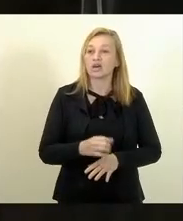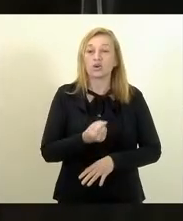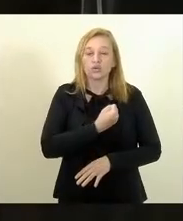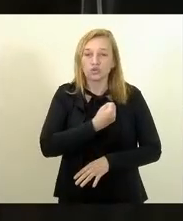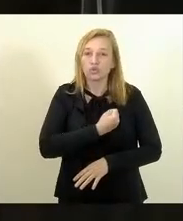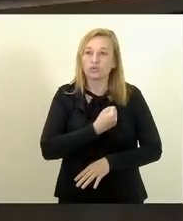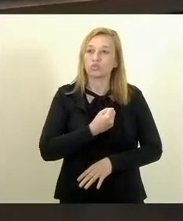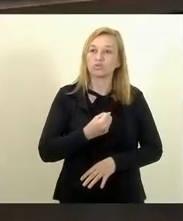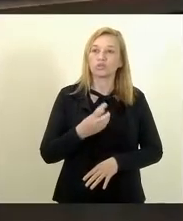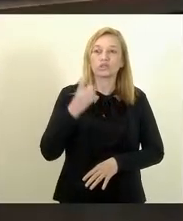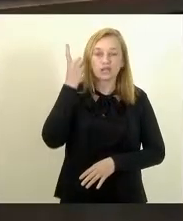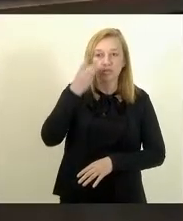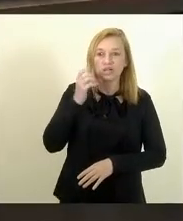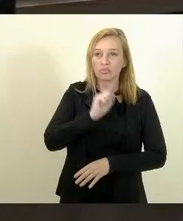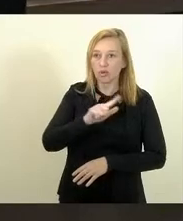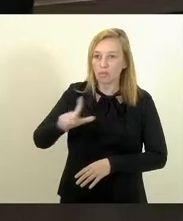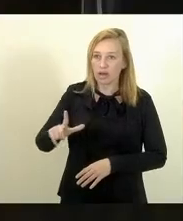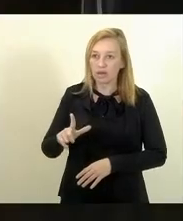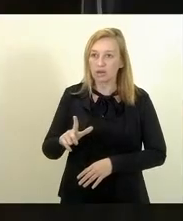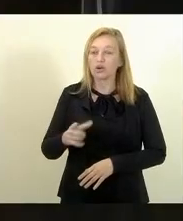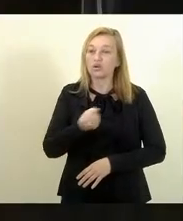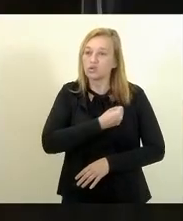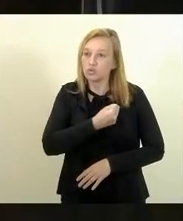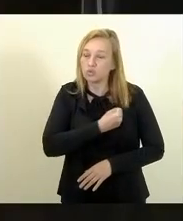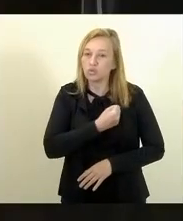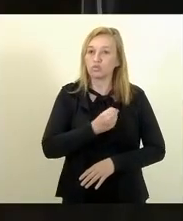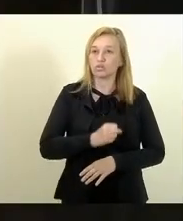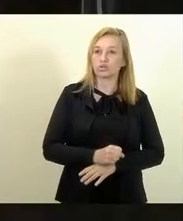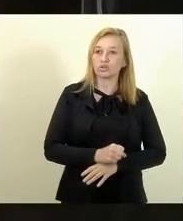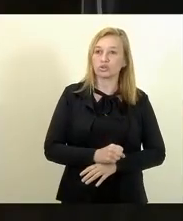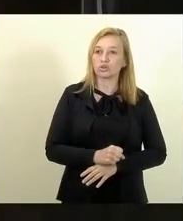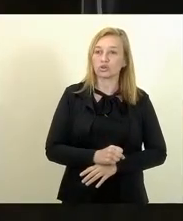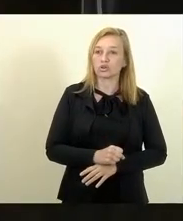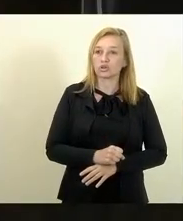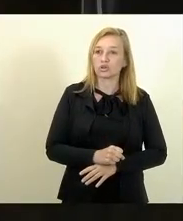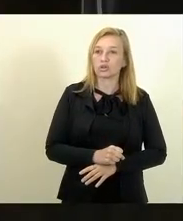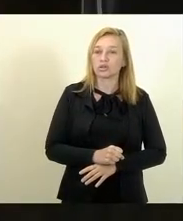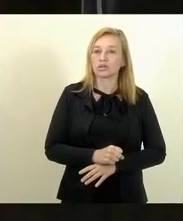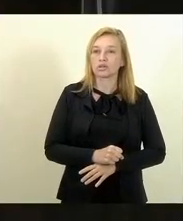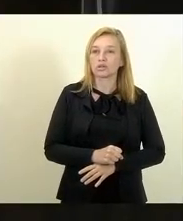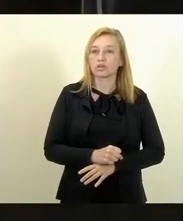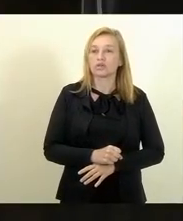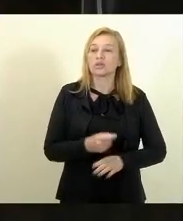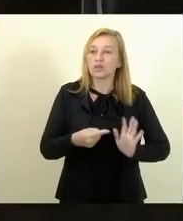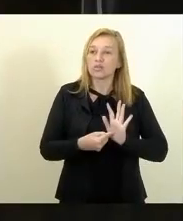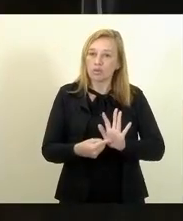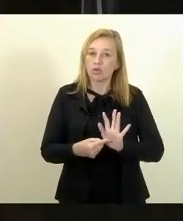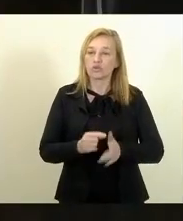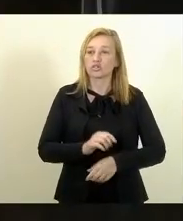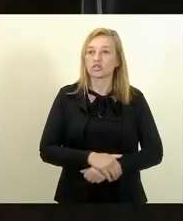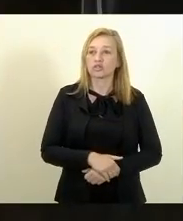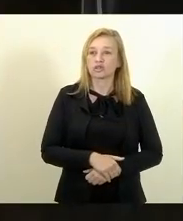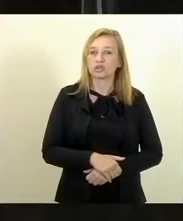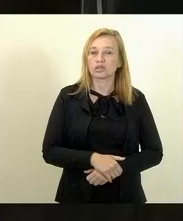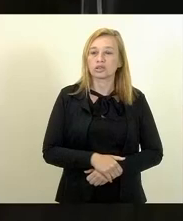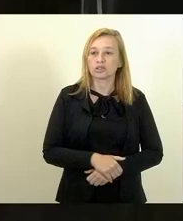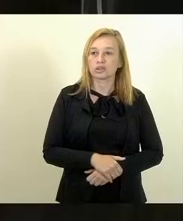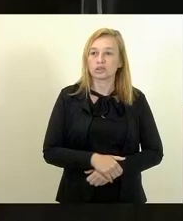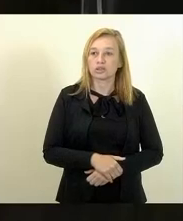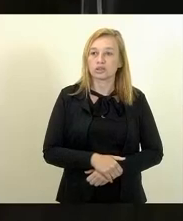deputado Pobel, os dados e números concisos que nos baliza para fazer entregas consistentes